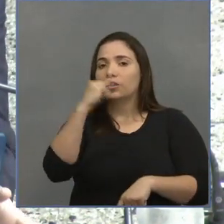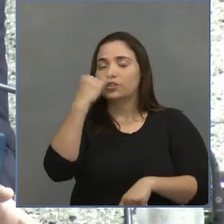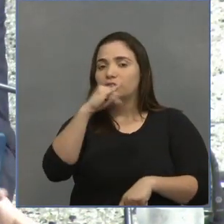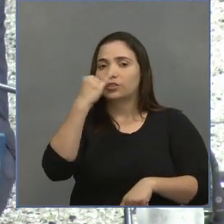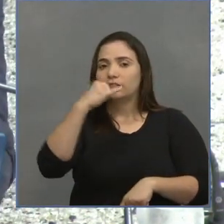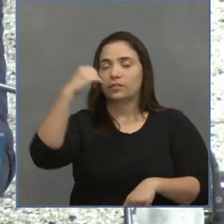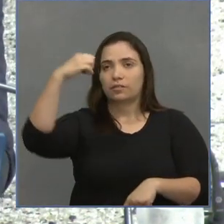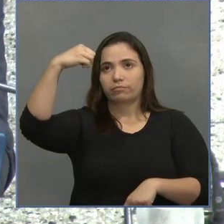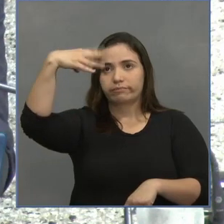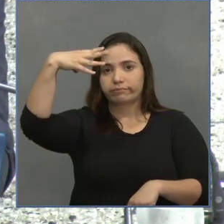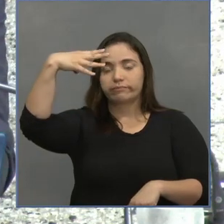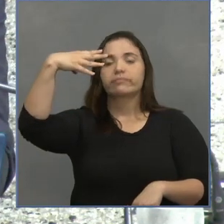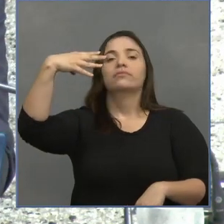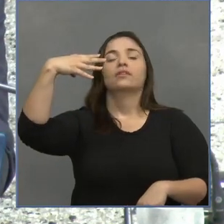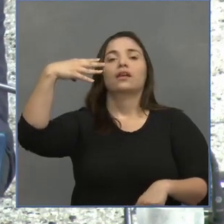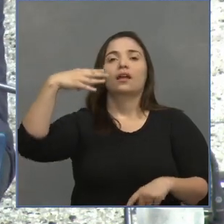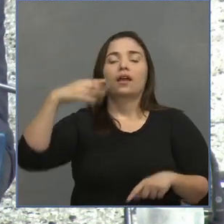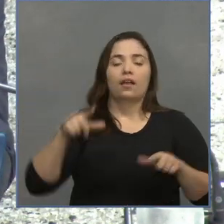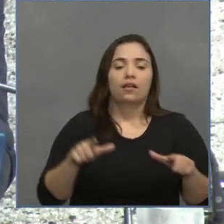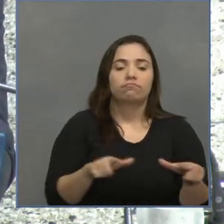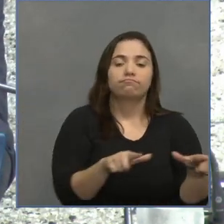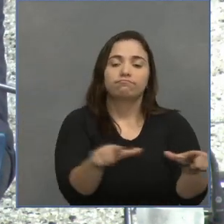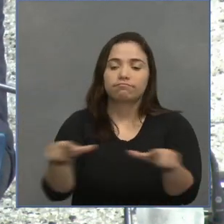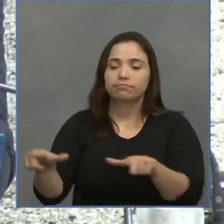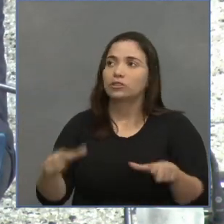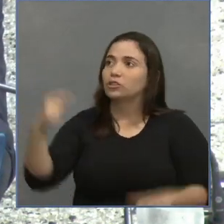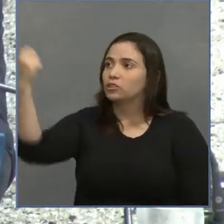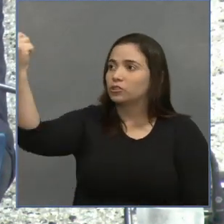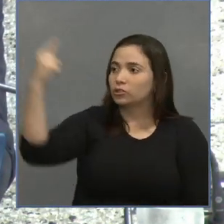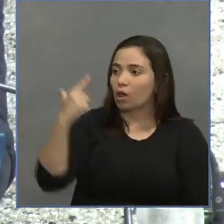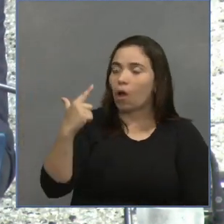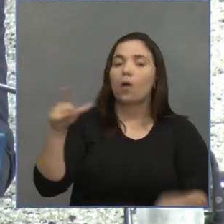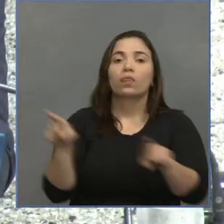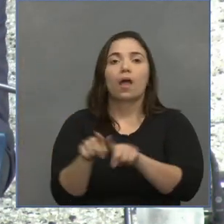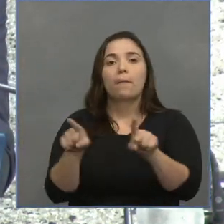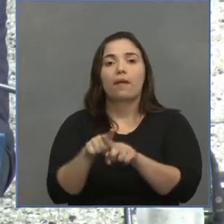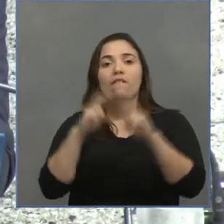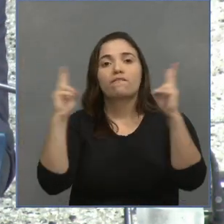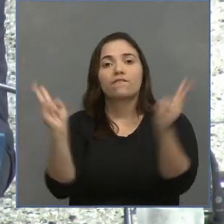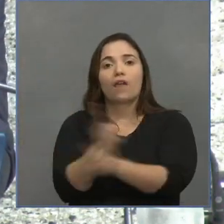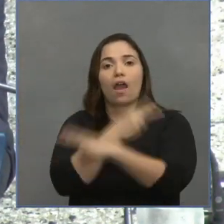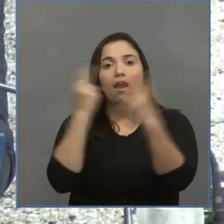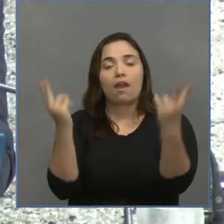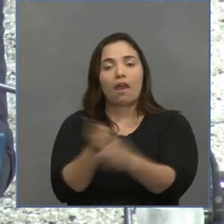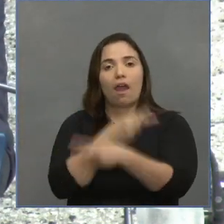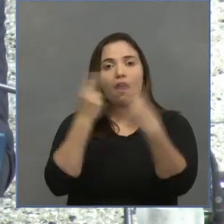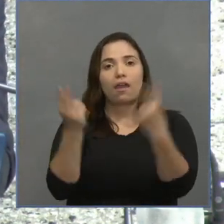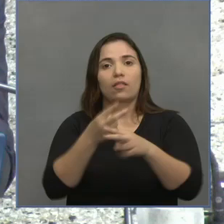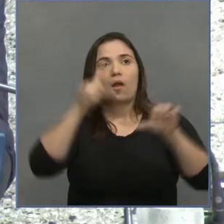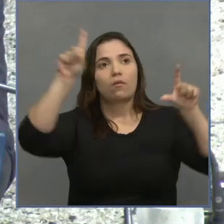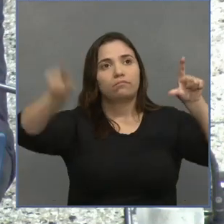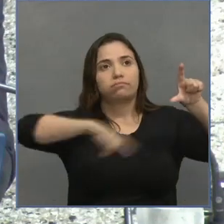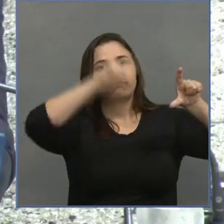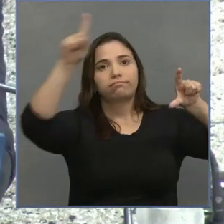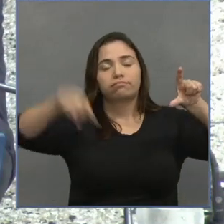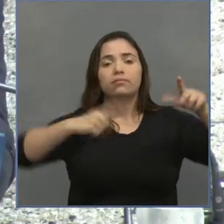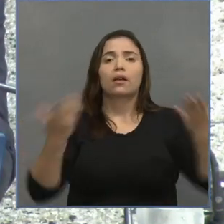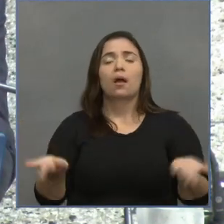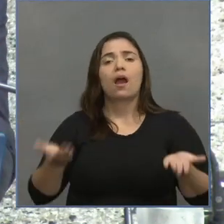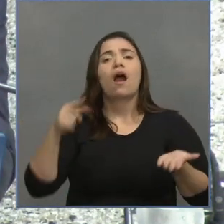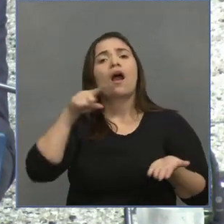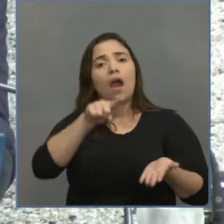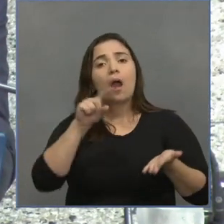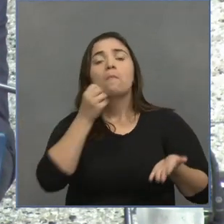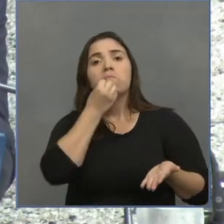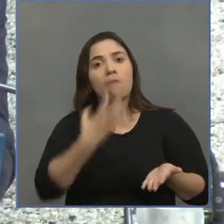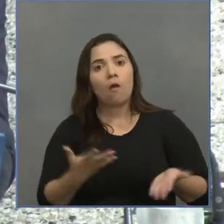a solar. Ou seja, nós temos que buscar políticas tributárias, políticas de Estado que estimule não só